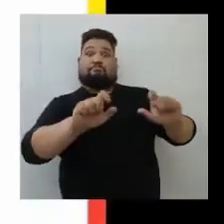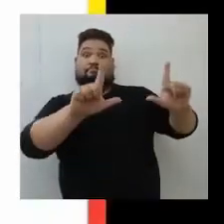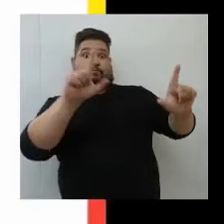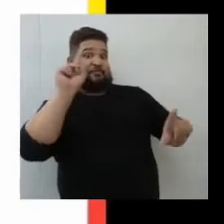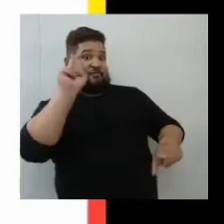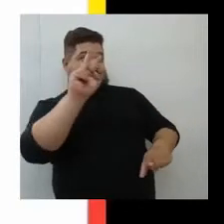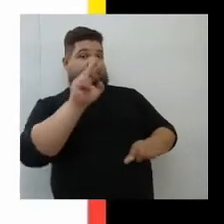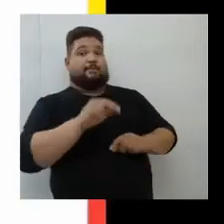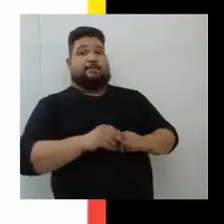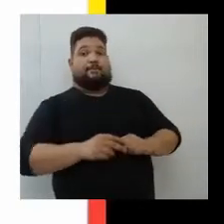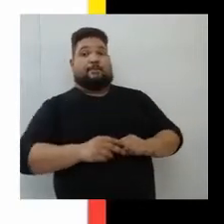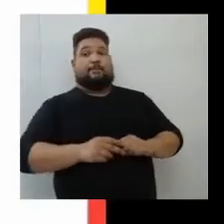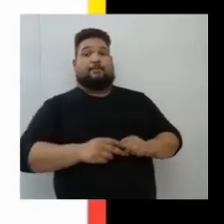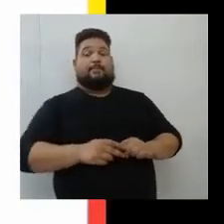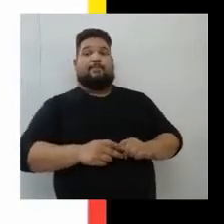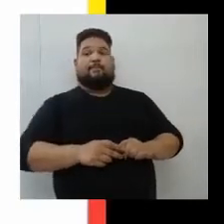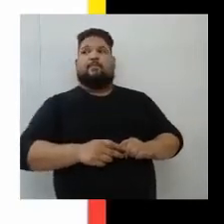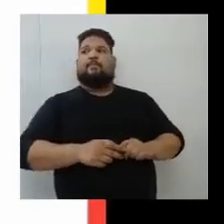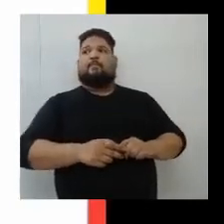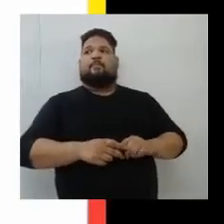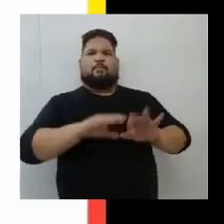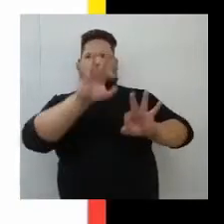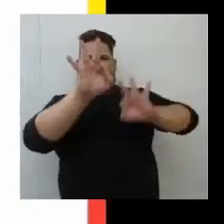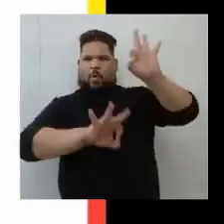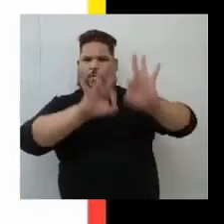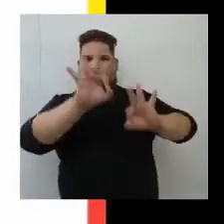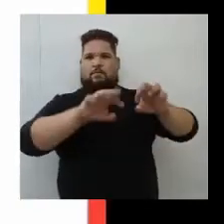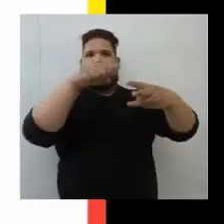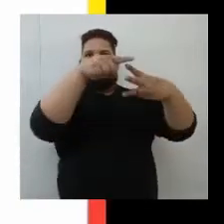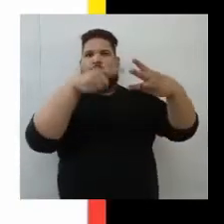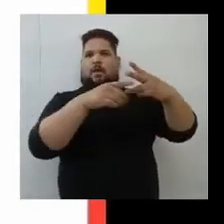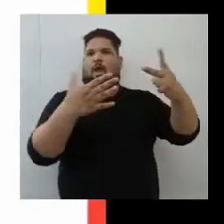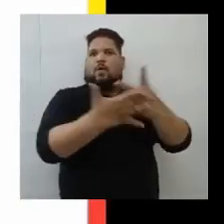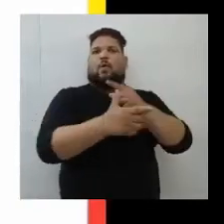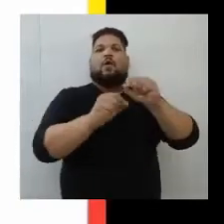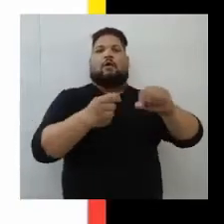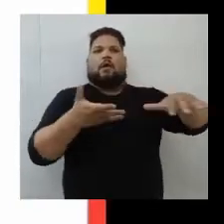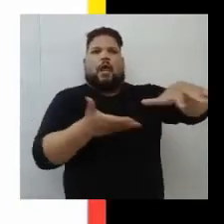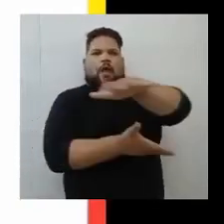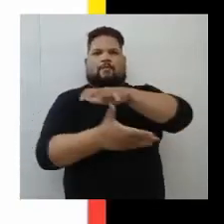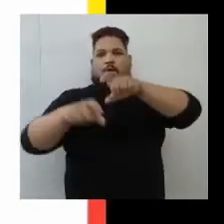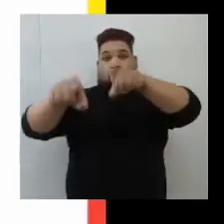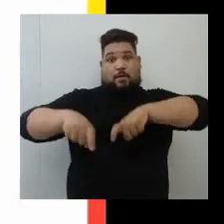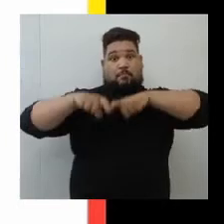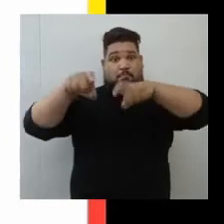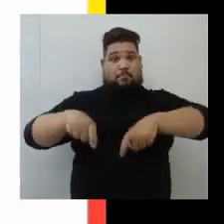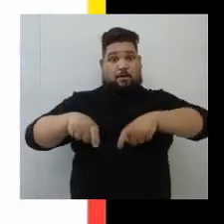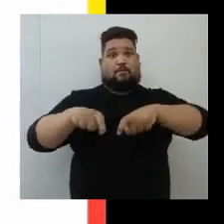só. Transformações que aconteceram nesse período. Revolução agrícola,